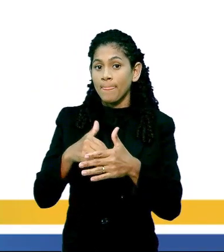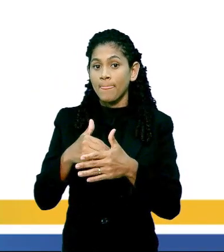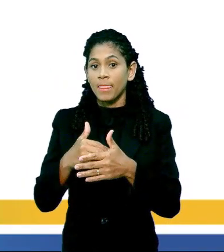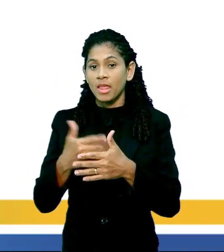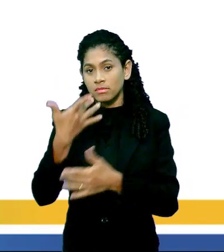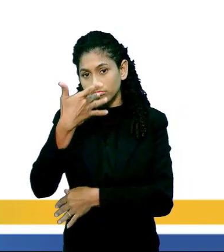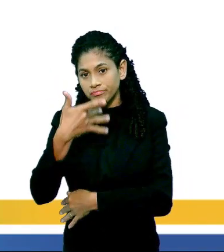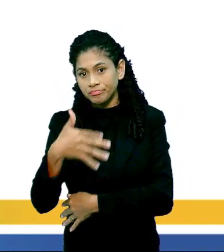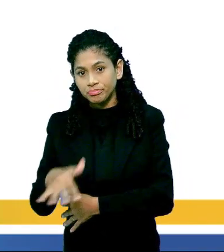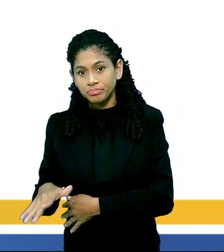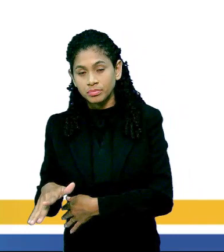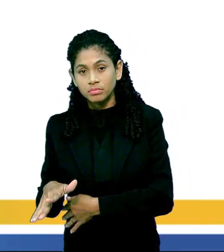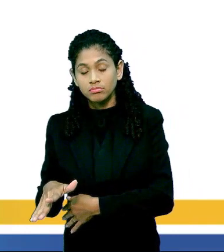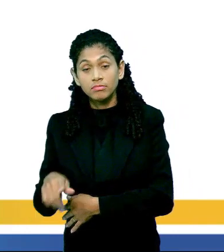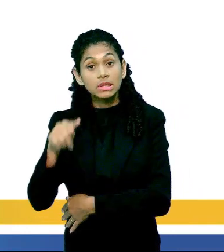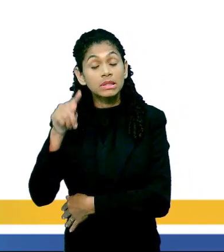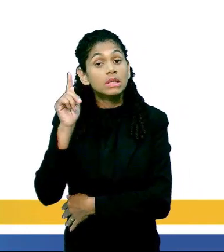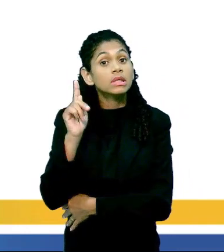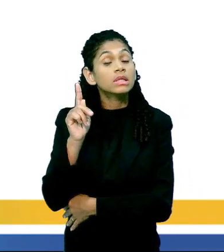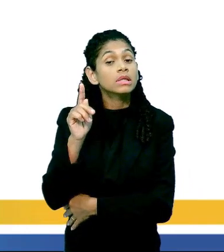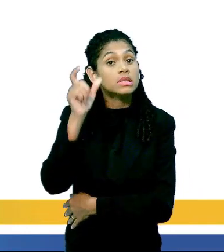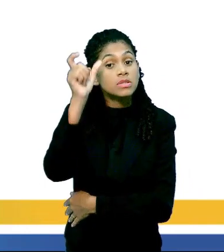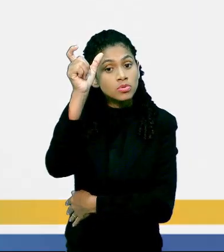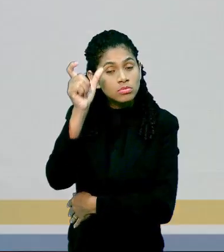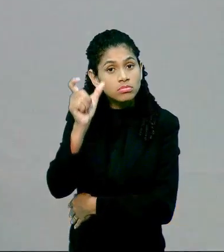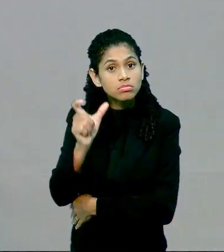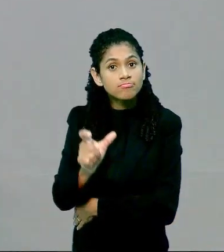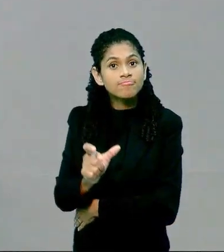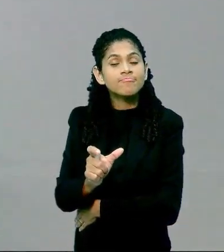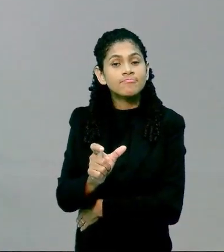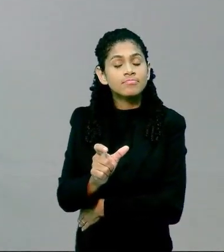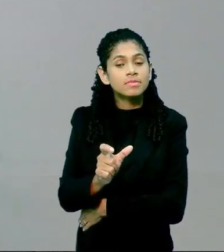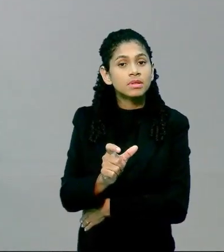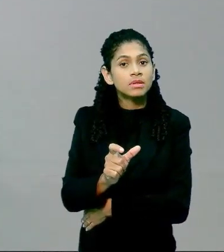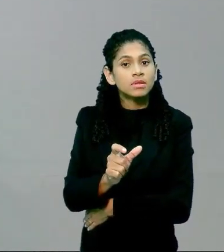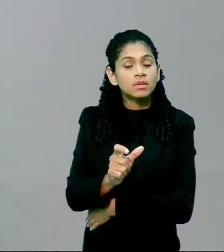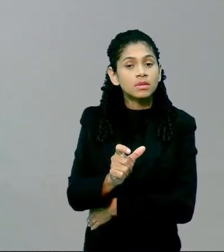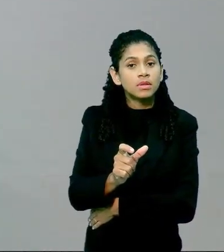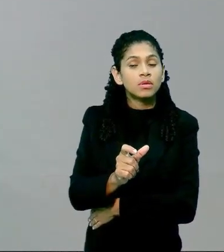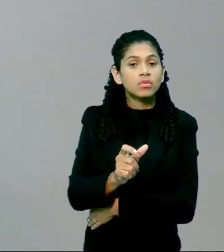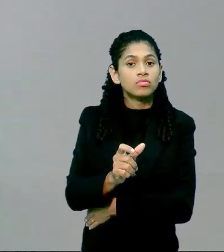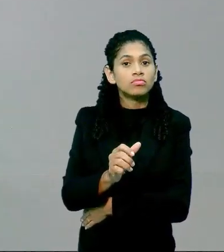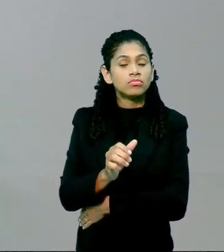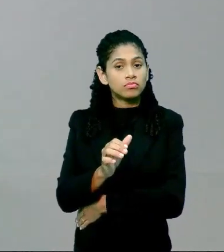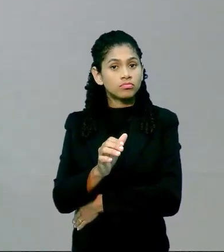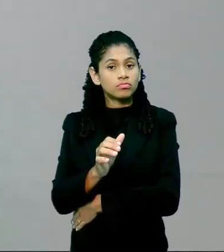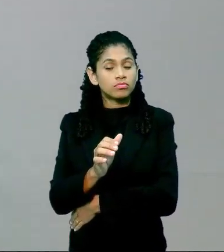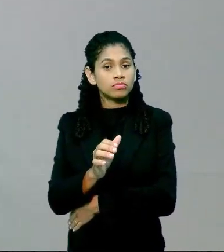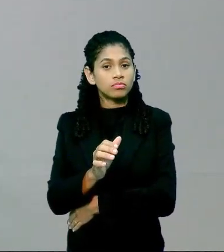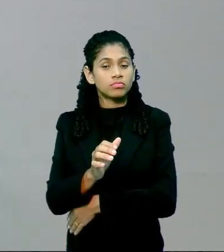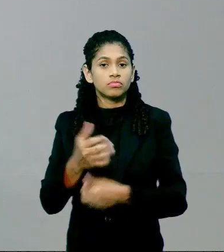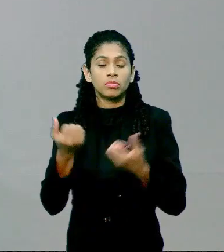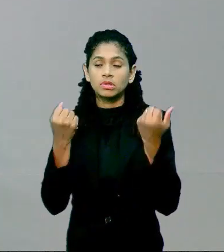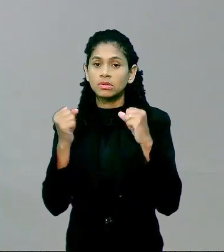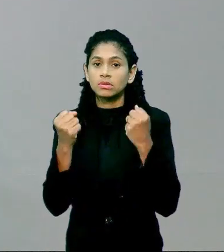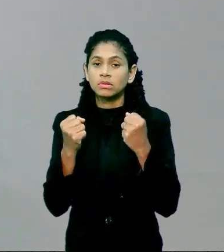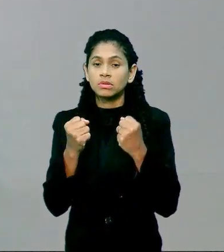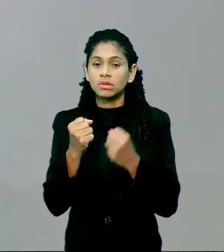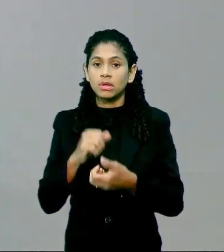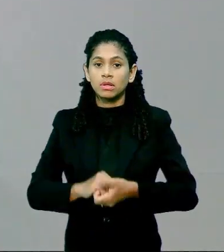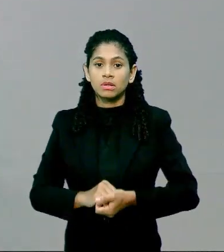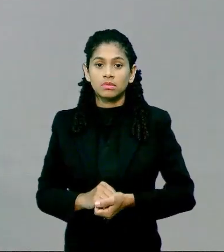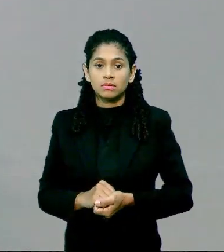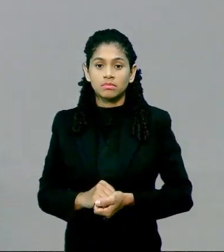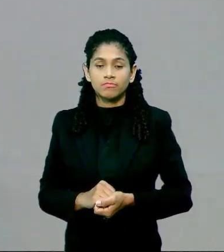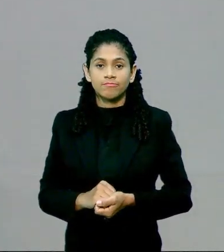atividade, são atividades que não têm relação com a questão de gênero. Foi o que a gente já mencionou. Tem uma problemática de gênero,